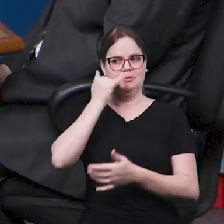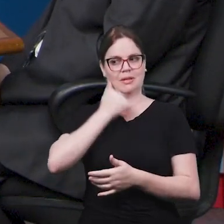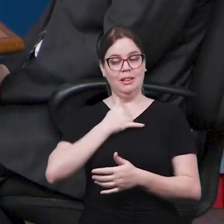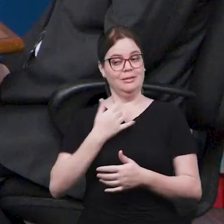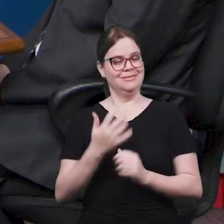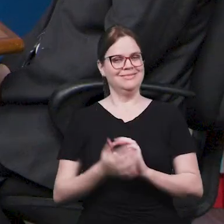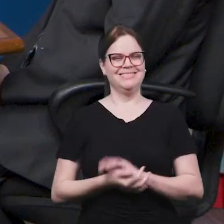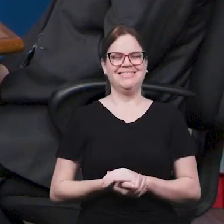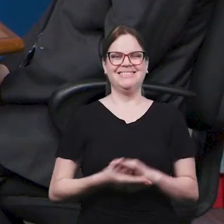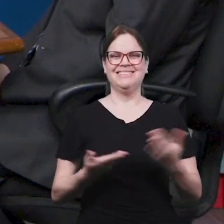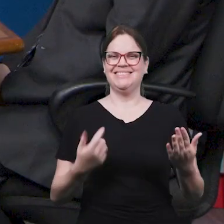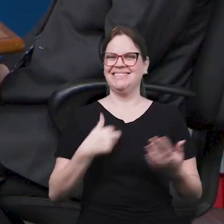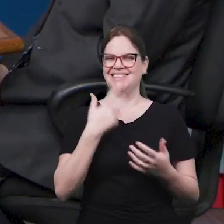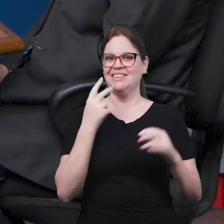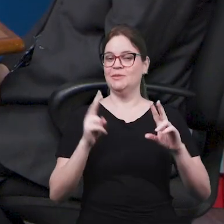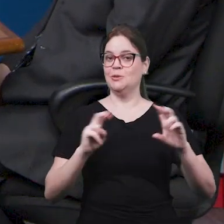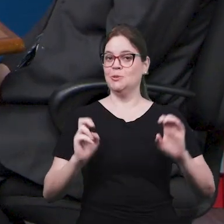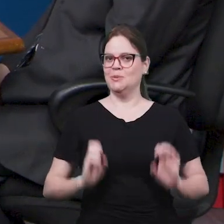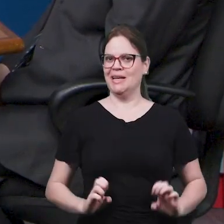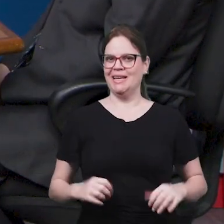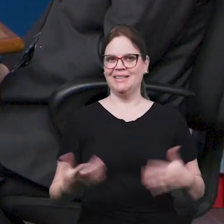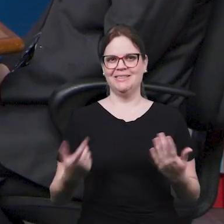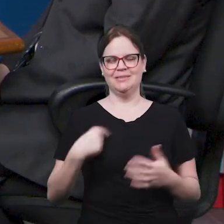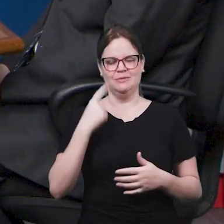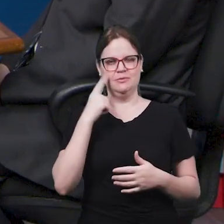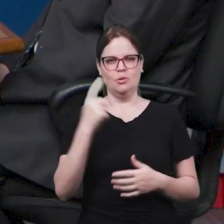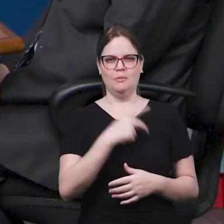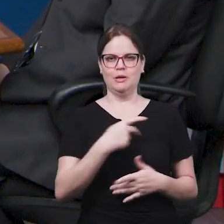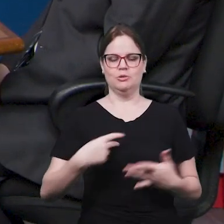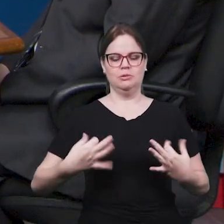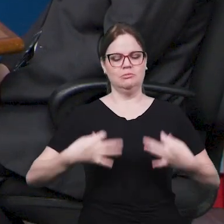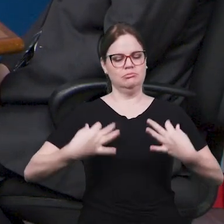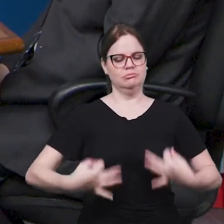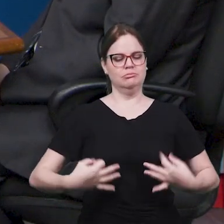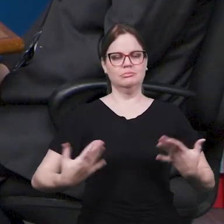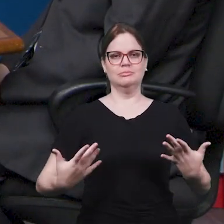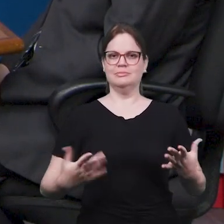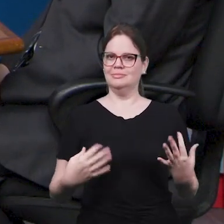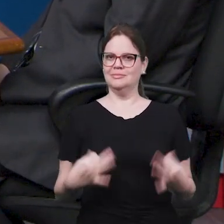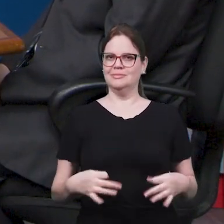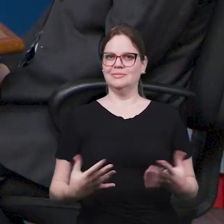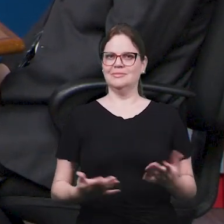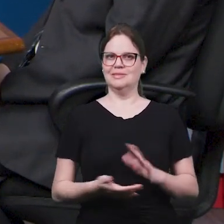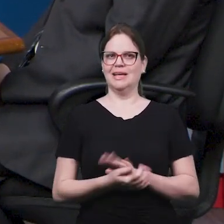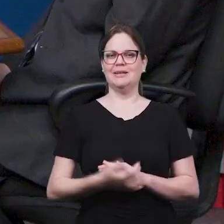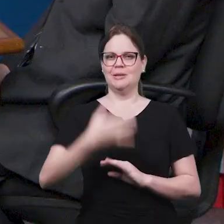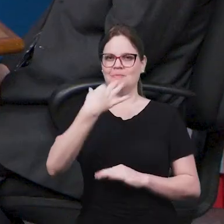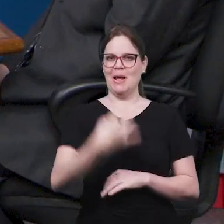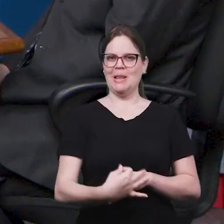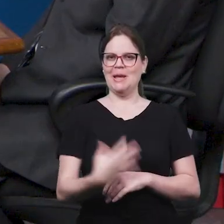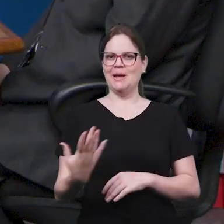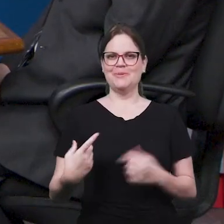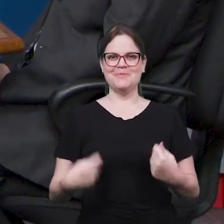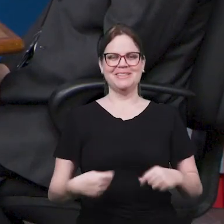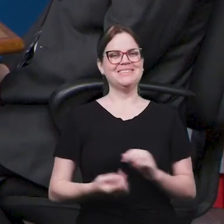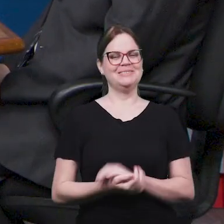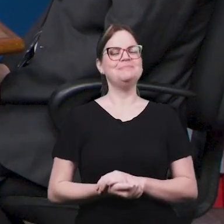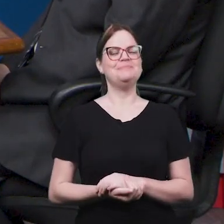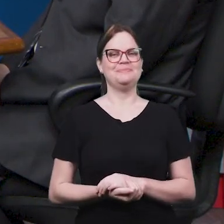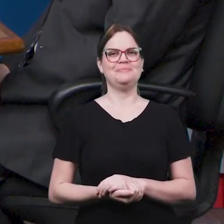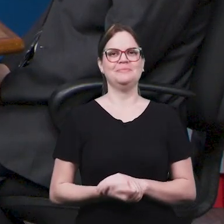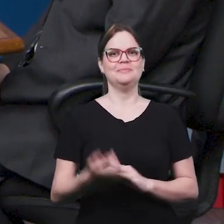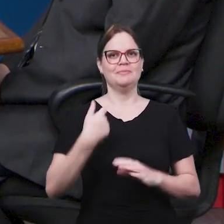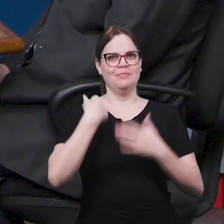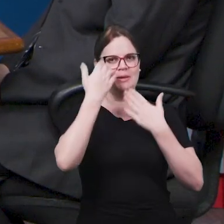Mas, já que nós estamos falando de ética, né? Então o pastor tem que estar bem eticamente trajado, né? Eticamente trajado.